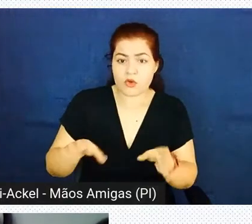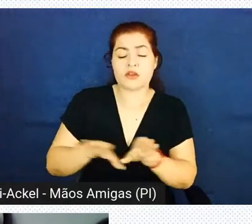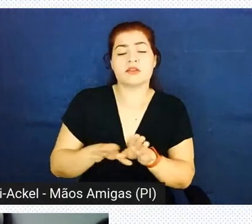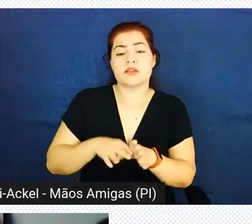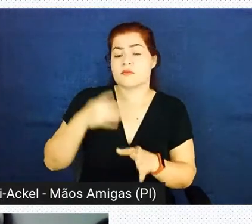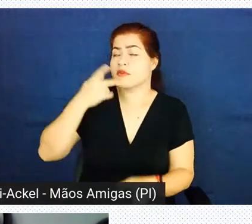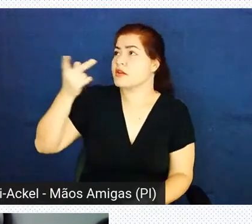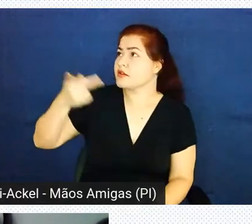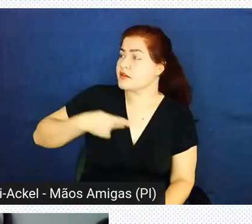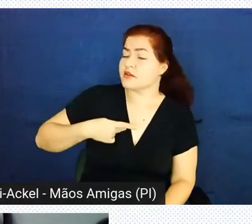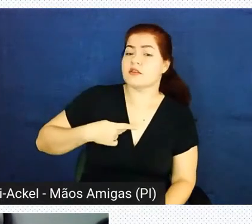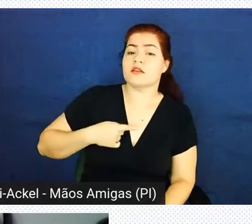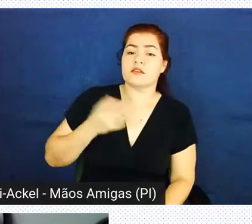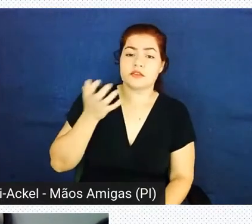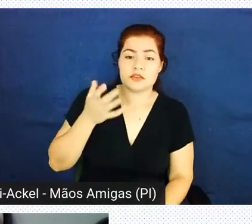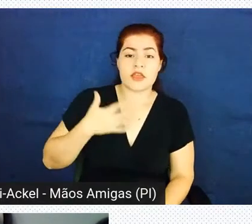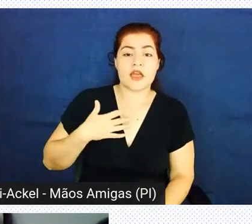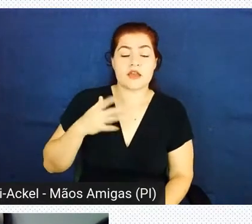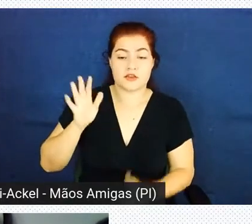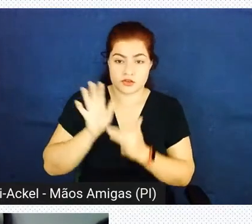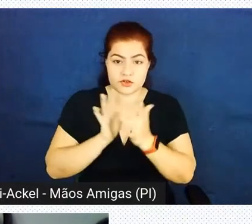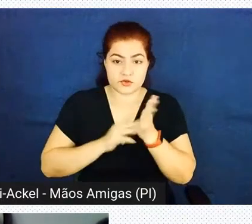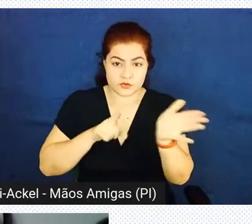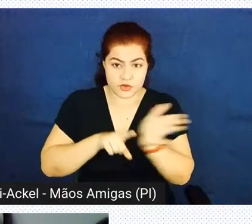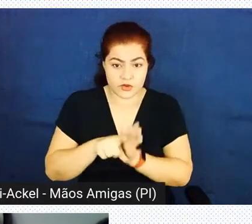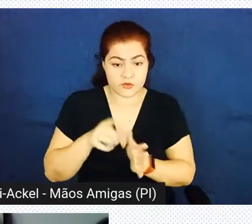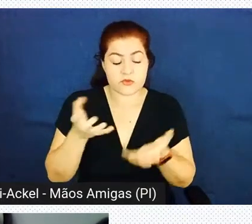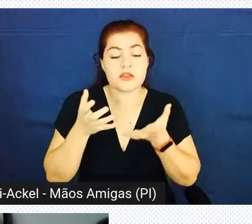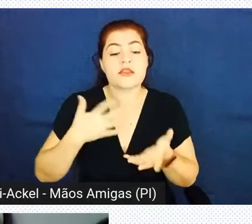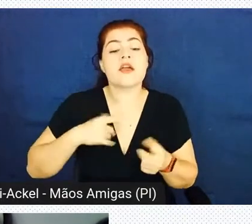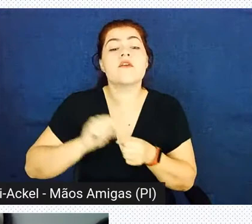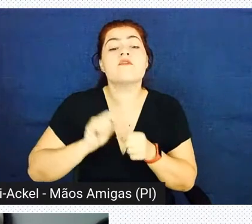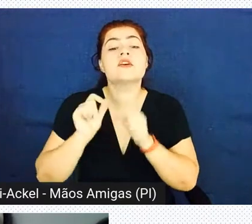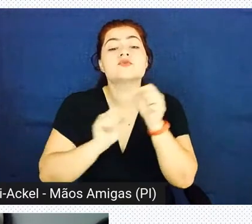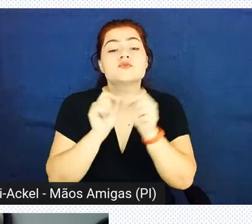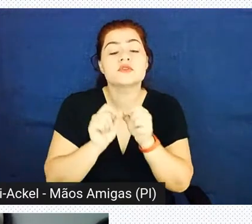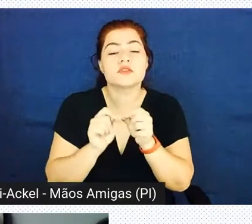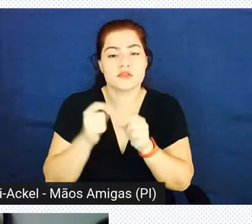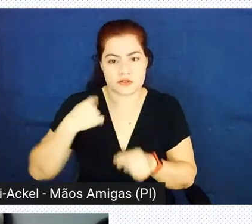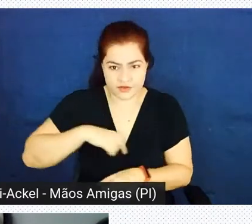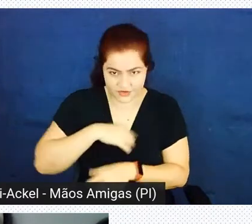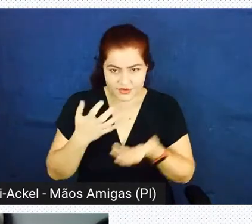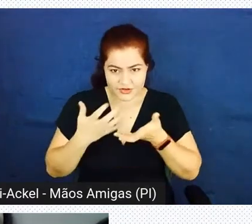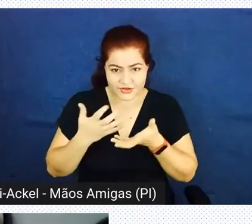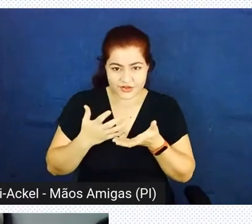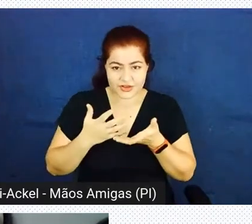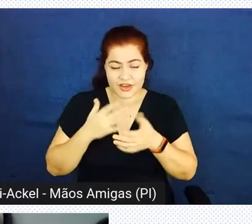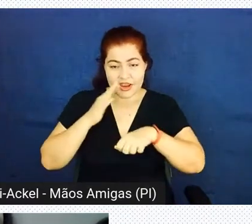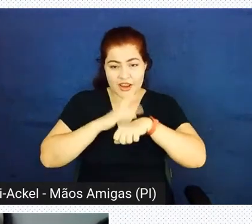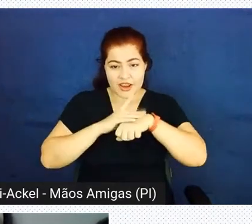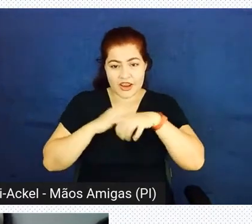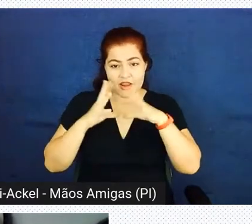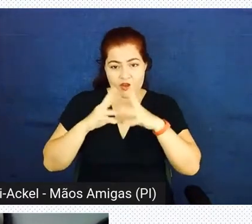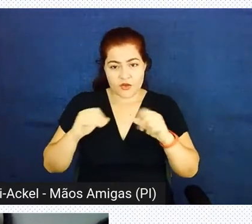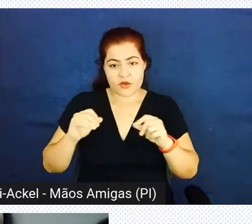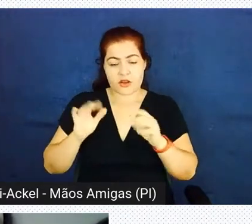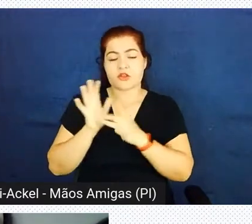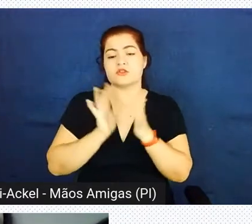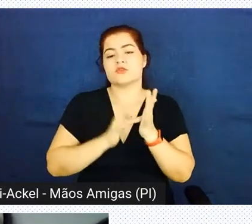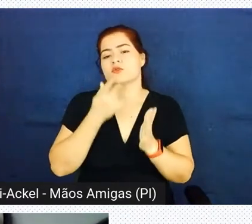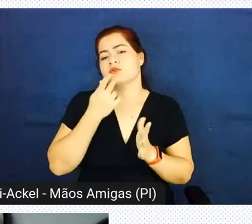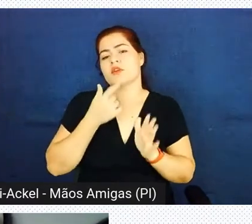queres que eu te faça? Né? Nós queremos ficar curados, mas ele diz: levanta-te